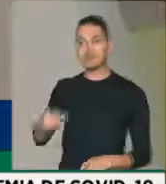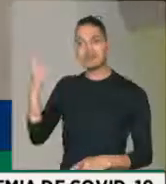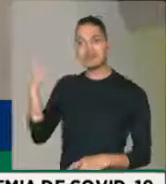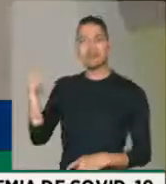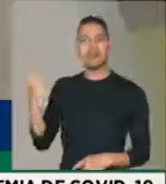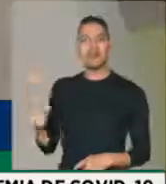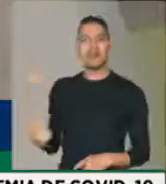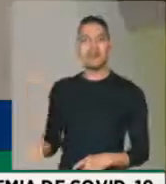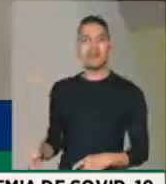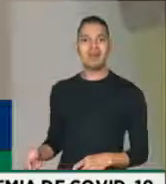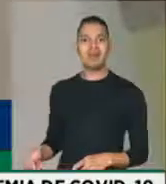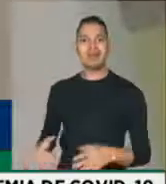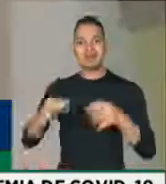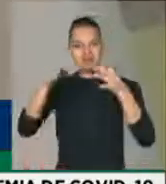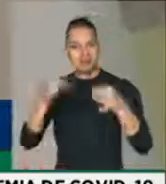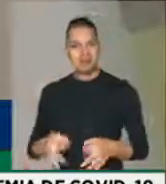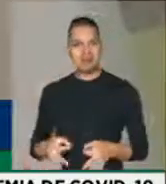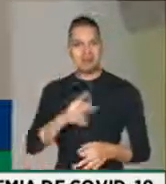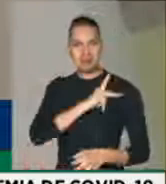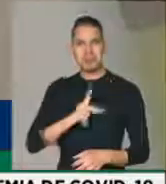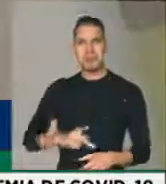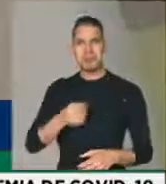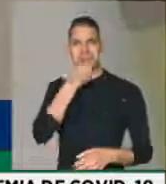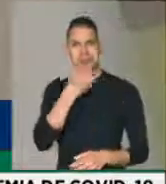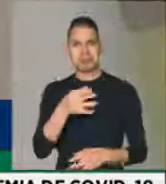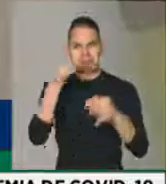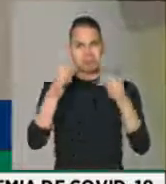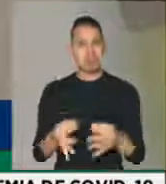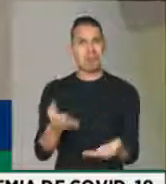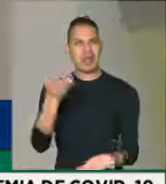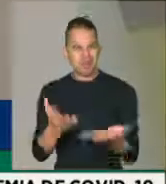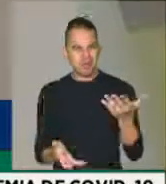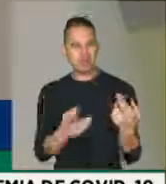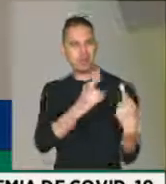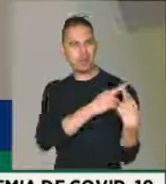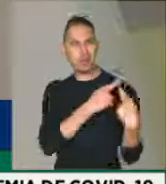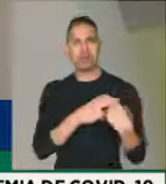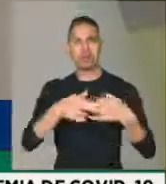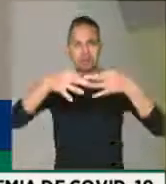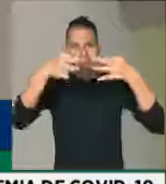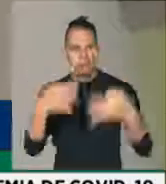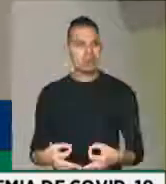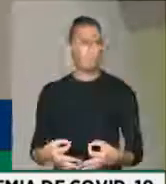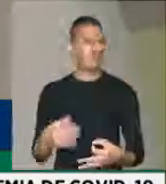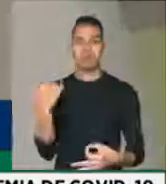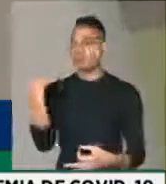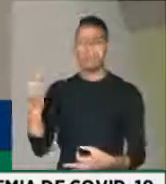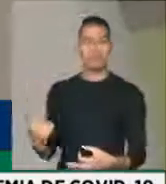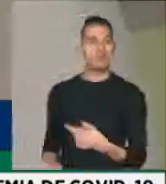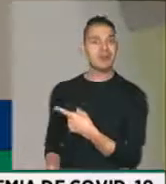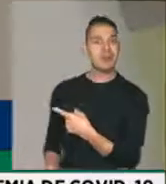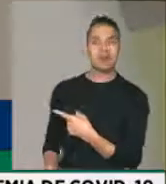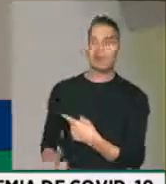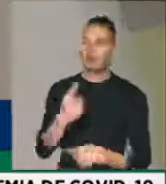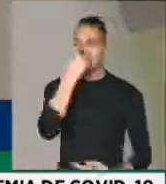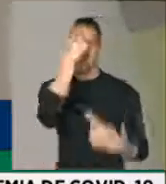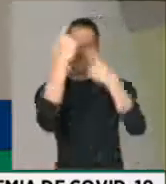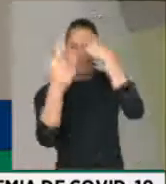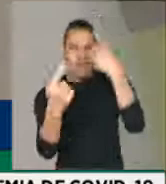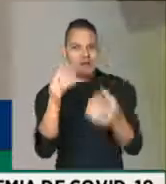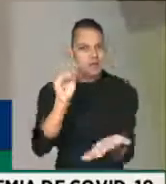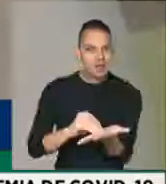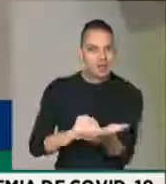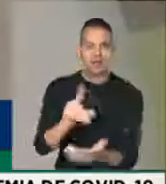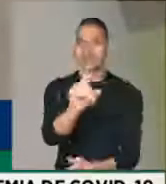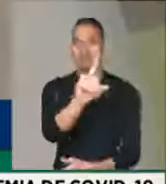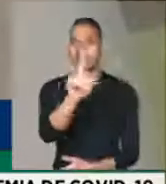República que tenha decência, que tenha equilíbrio, que tenha competência, que não haja como um genocida. Não faltou criatividade, não.